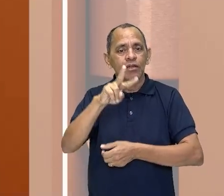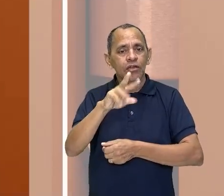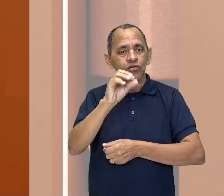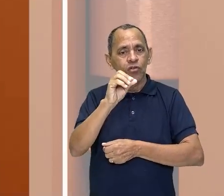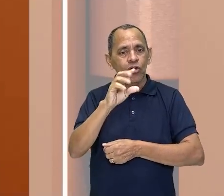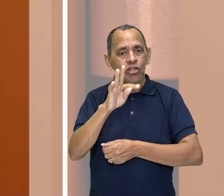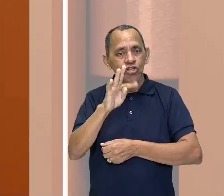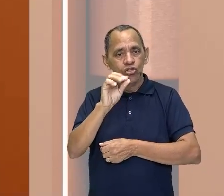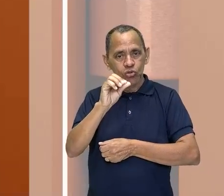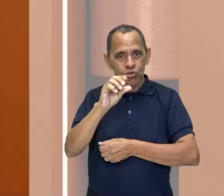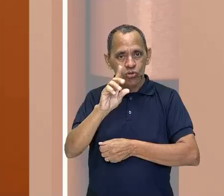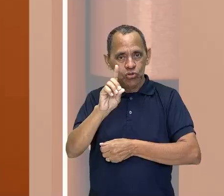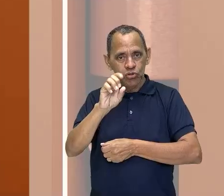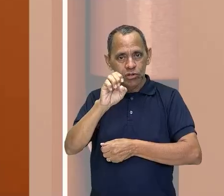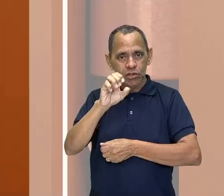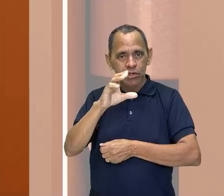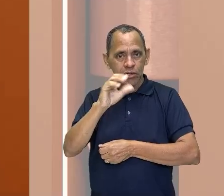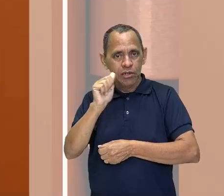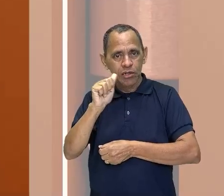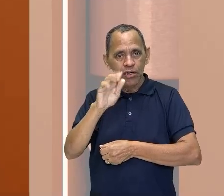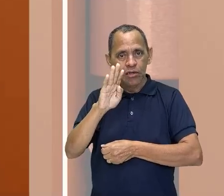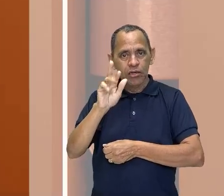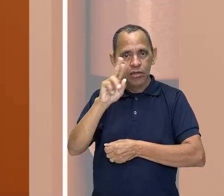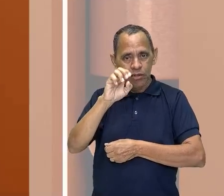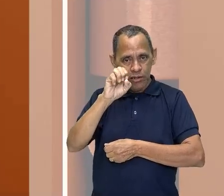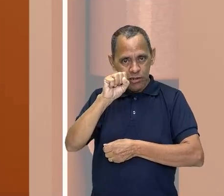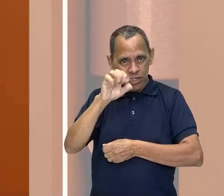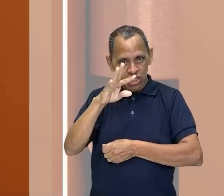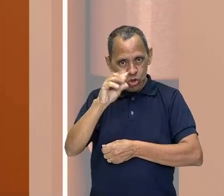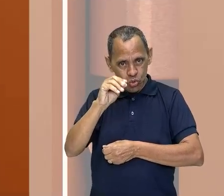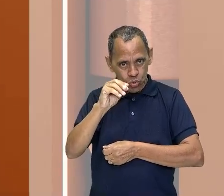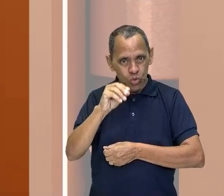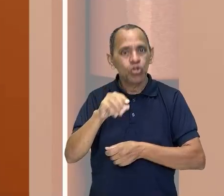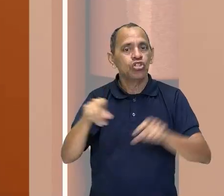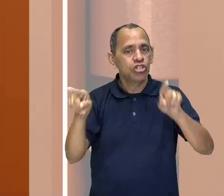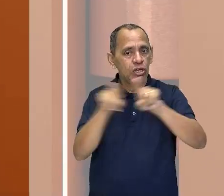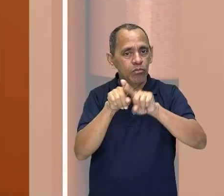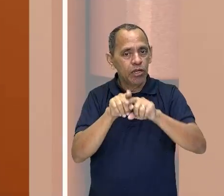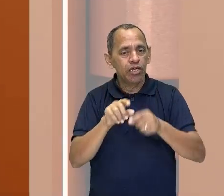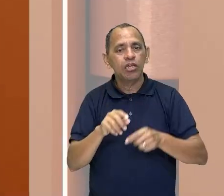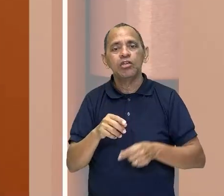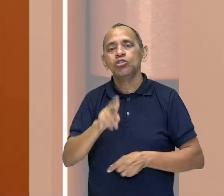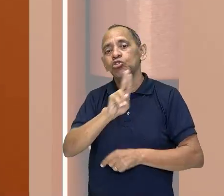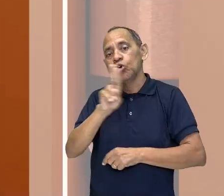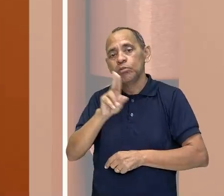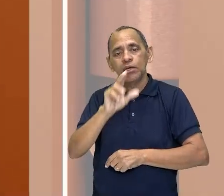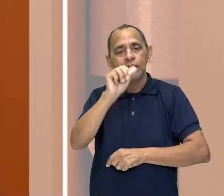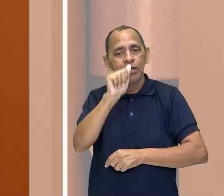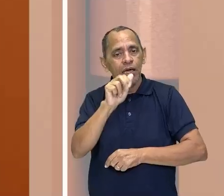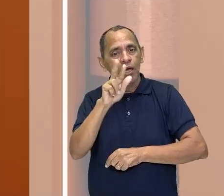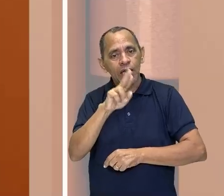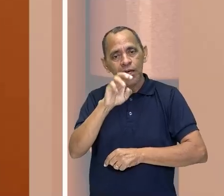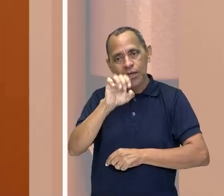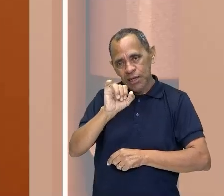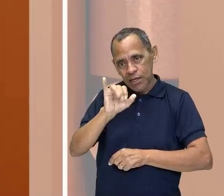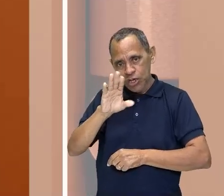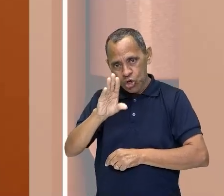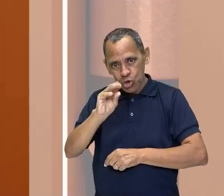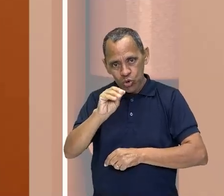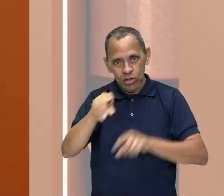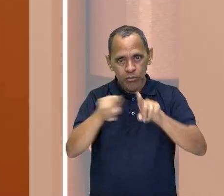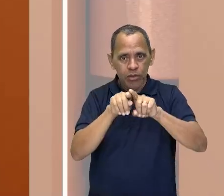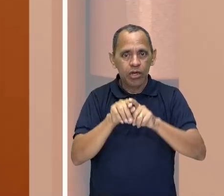que o cabresto é um arreio que basicamente o coronel utilizava para controlar o voto dos